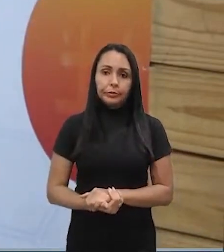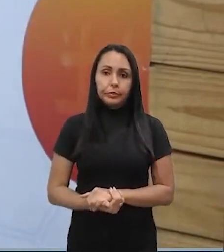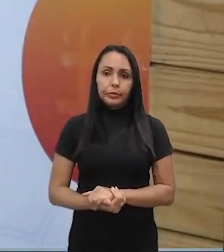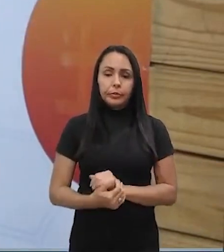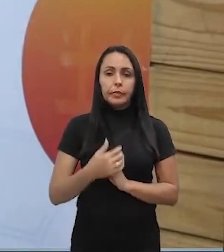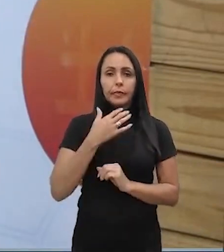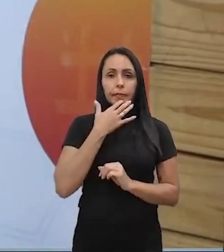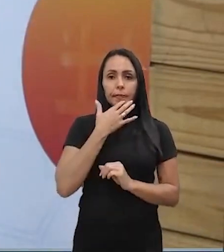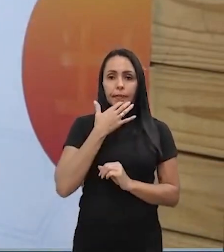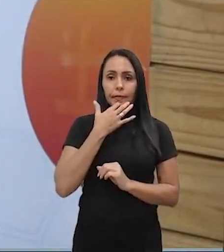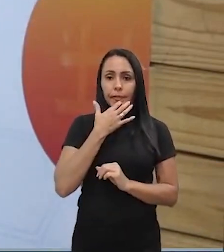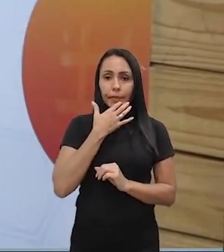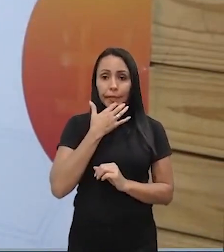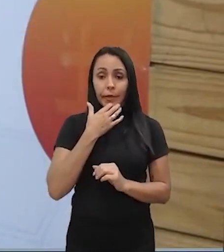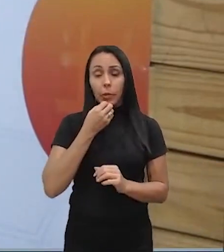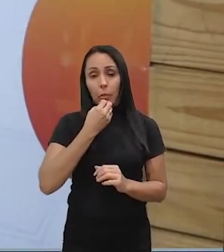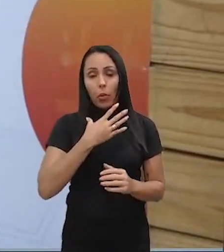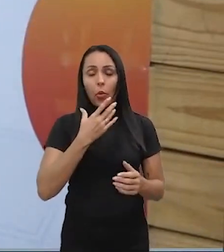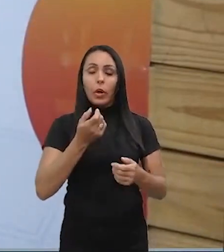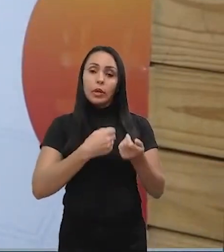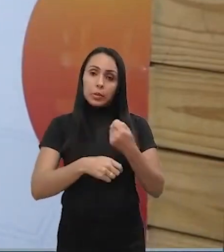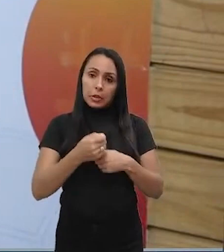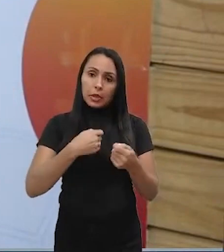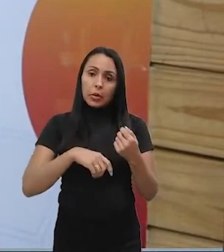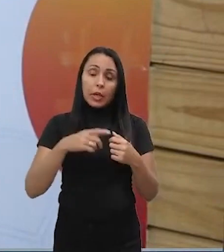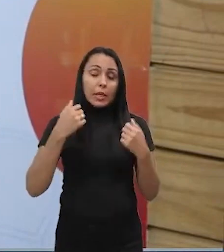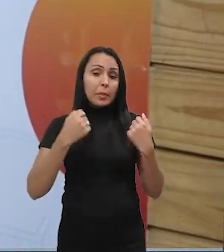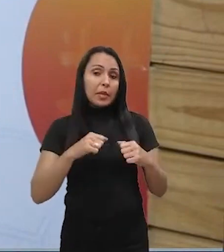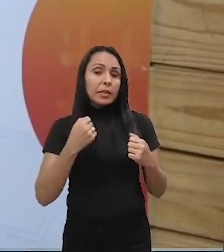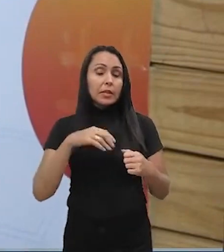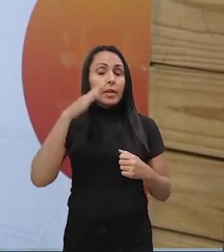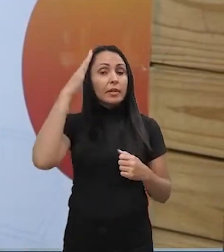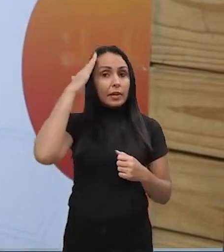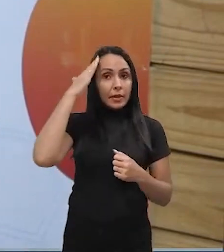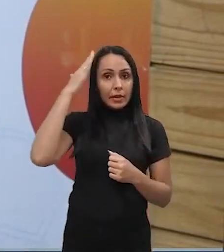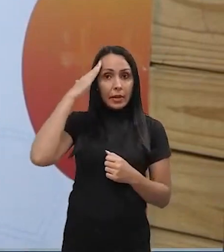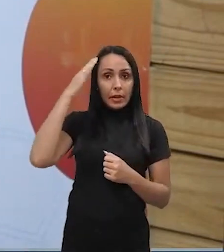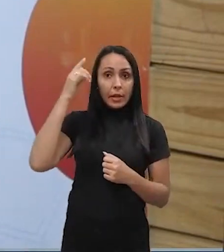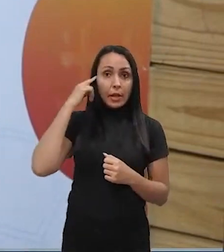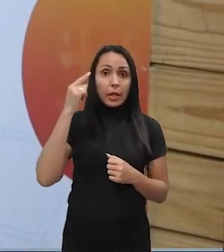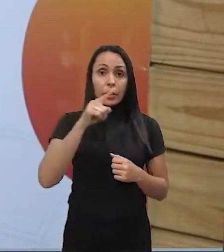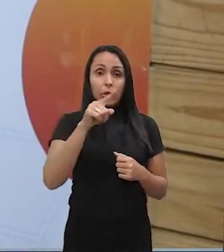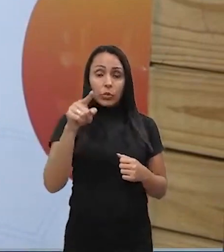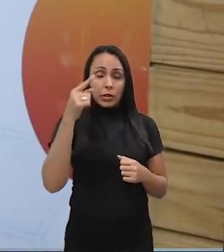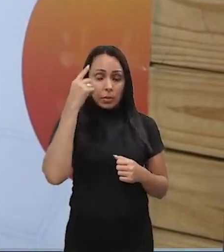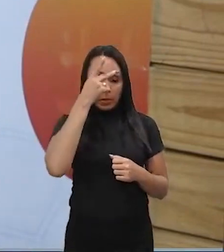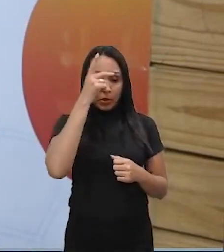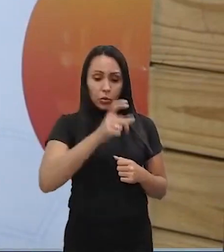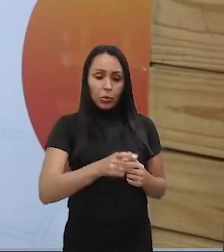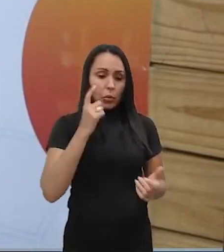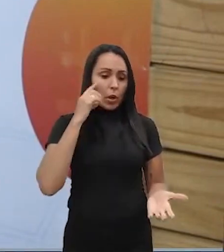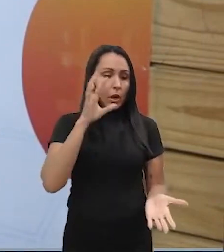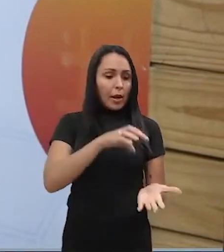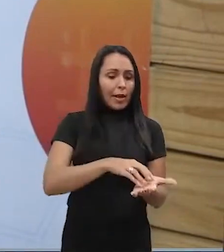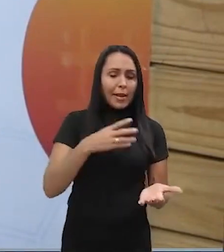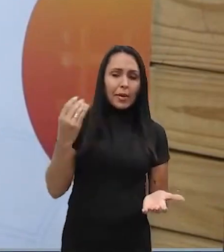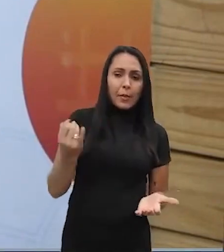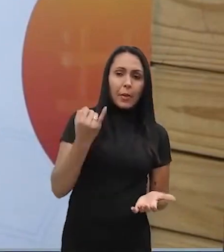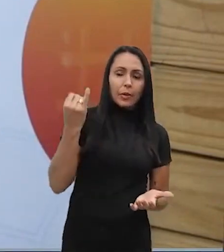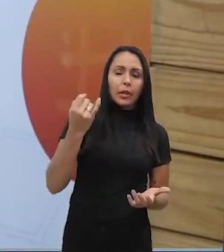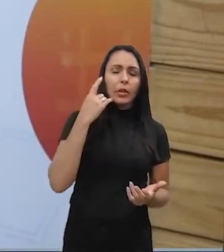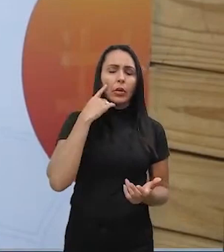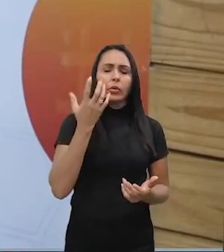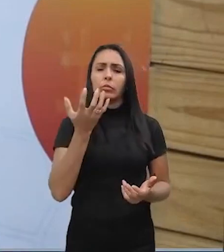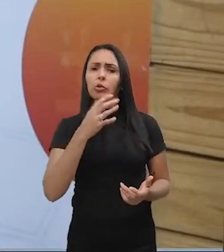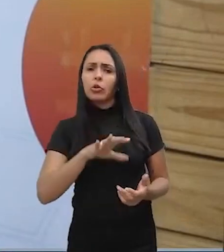quer dizer que todo bom administrador, ele precisa entender que o seu funcionário, ele é o ponto-chave. Eu não quero